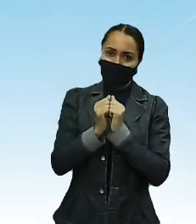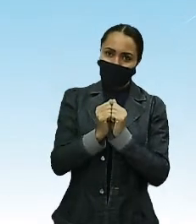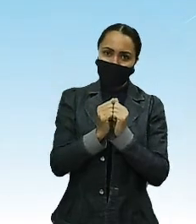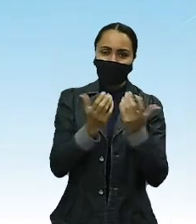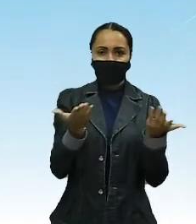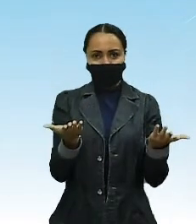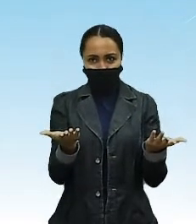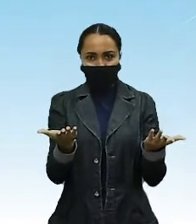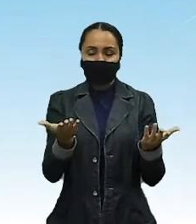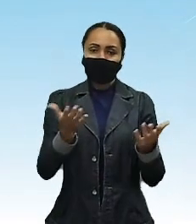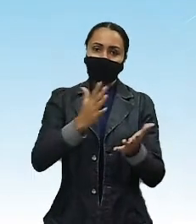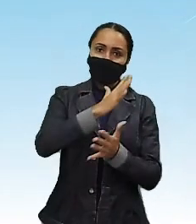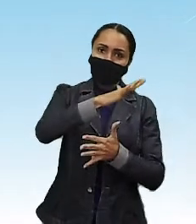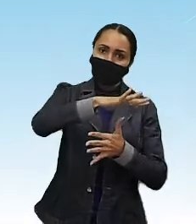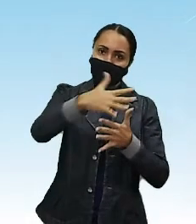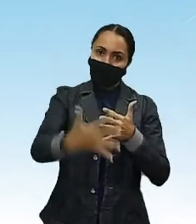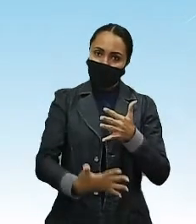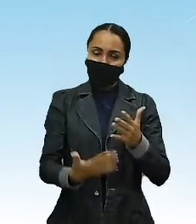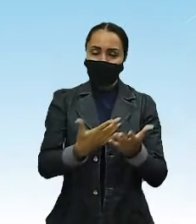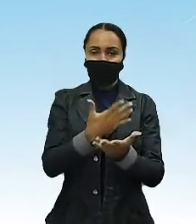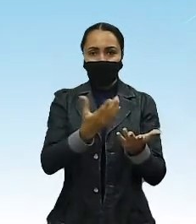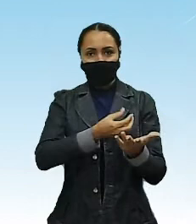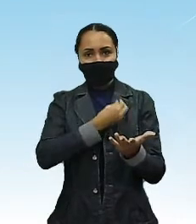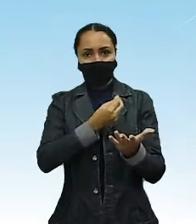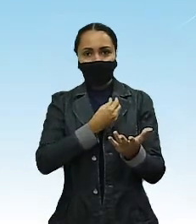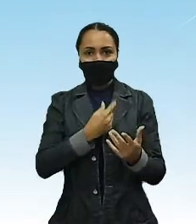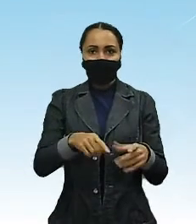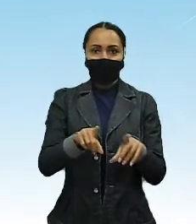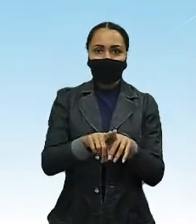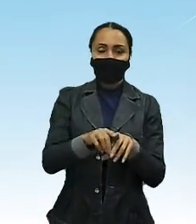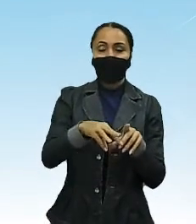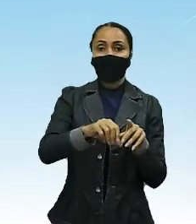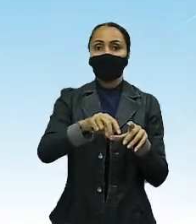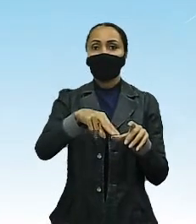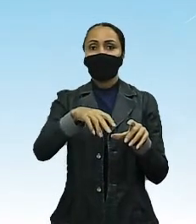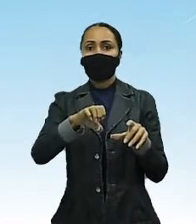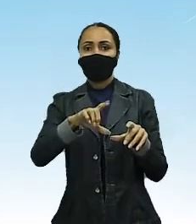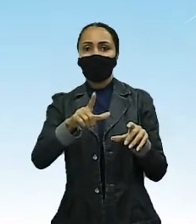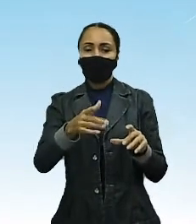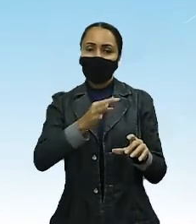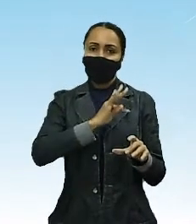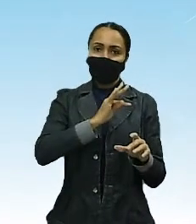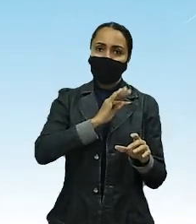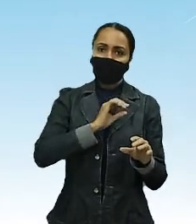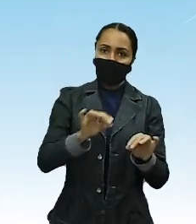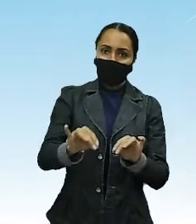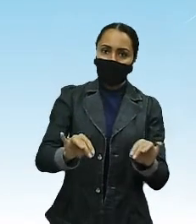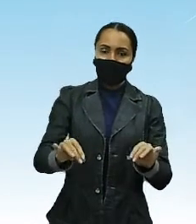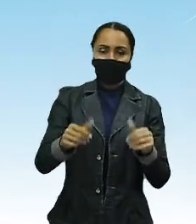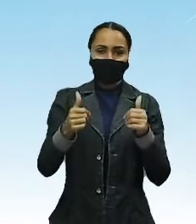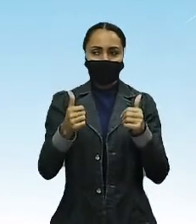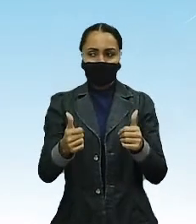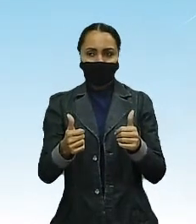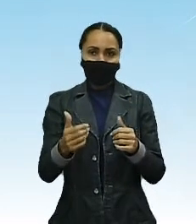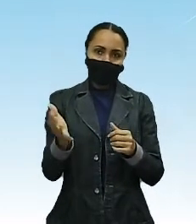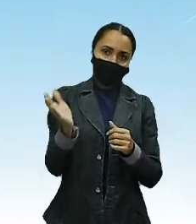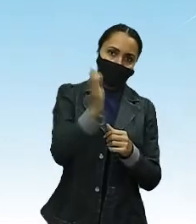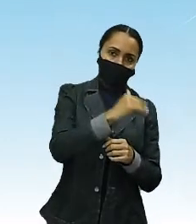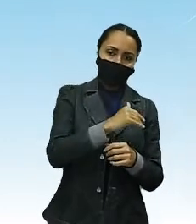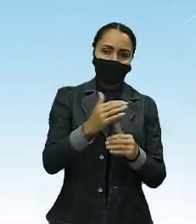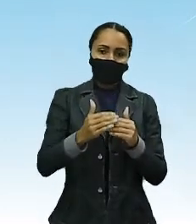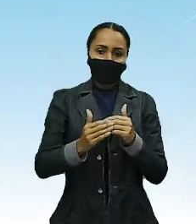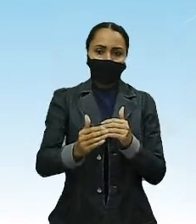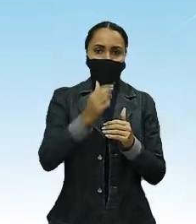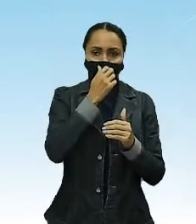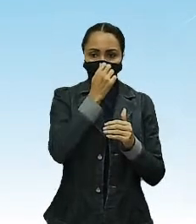fazendo a transcrição para você, agora, ao vivo. E ele, o nosso amigão Manuel, é o nosso parceiro, tá bom? Vamos lá, direto aí,